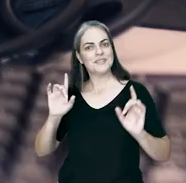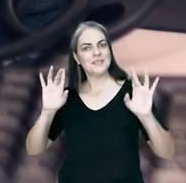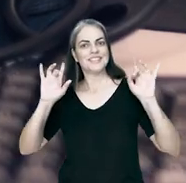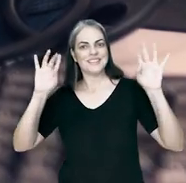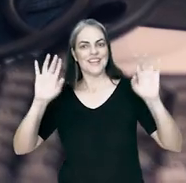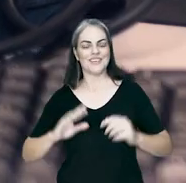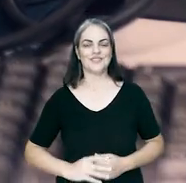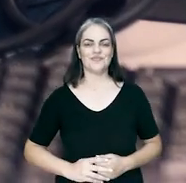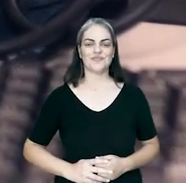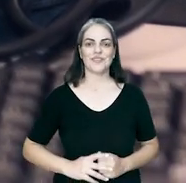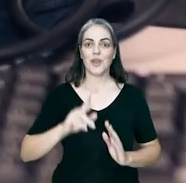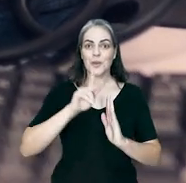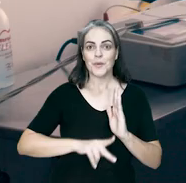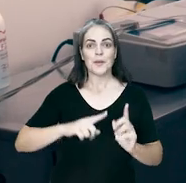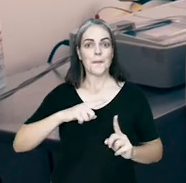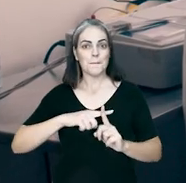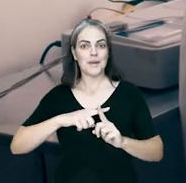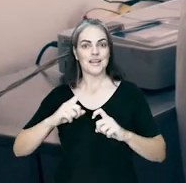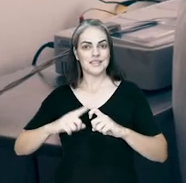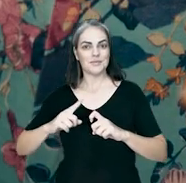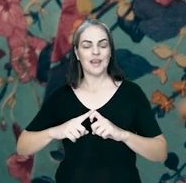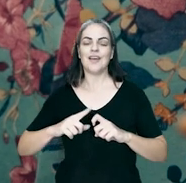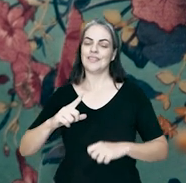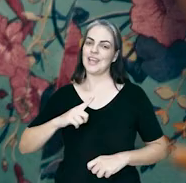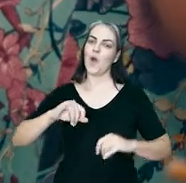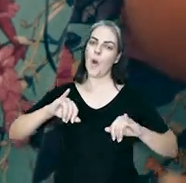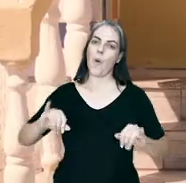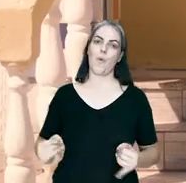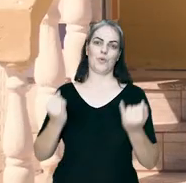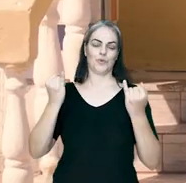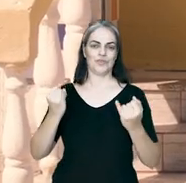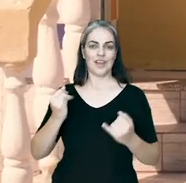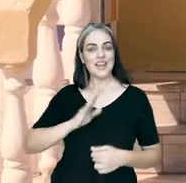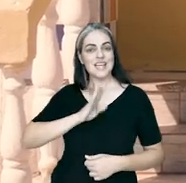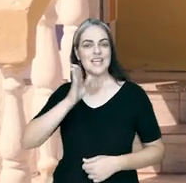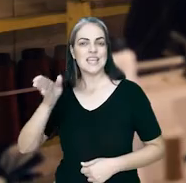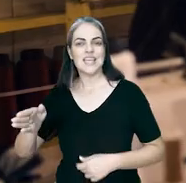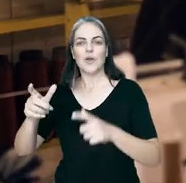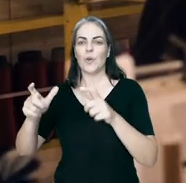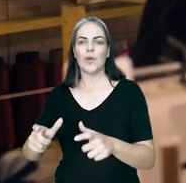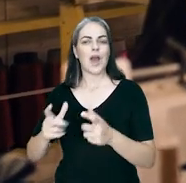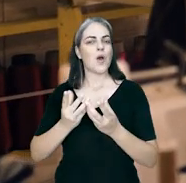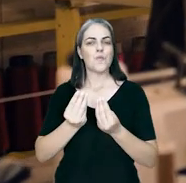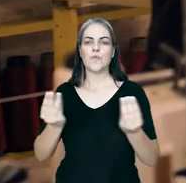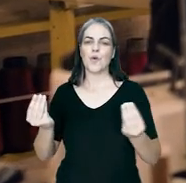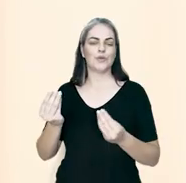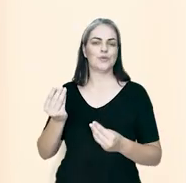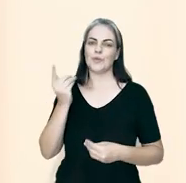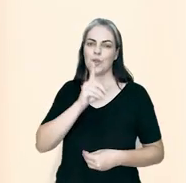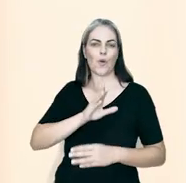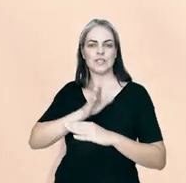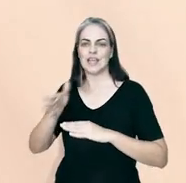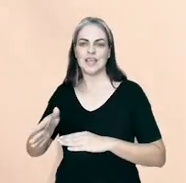especial. Mas médicos acaba dando a oportunidade de você ir aonde muita gente não consegue ir, aonde